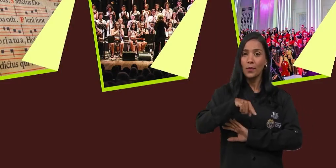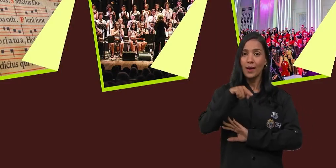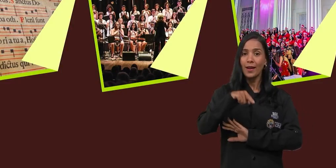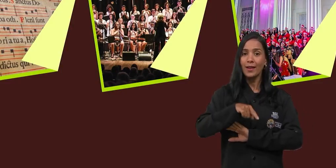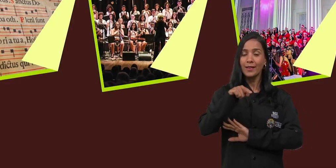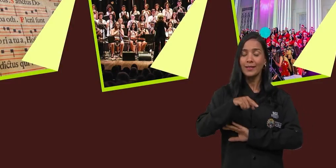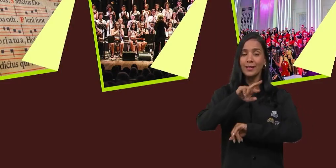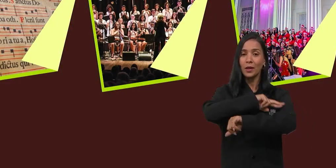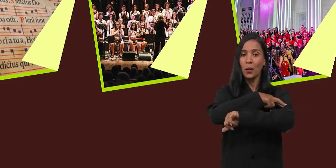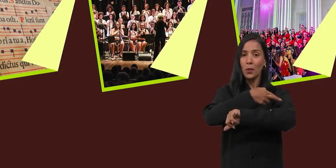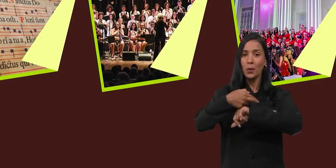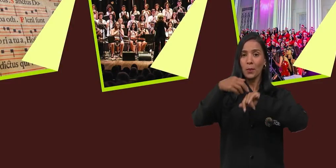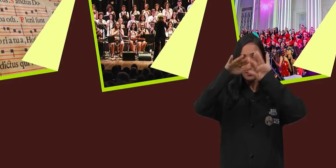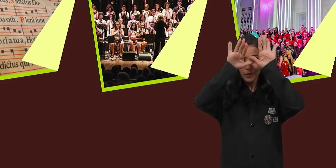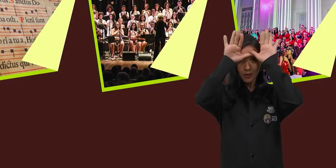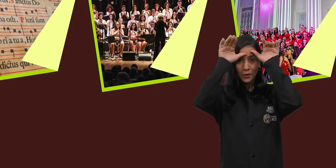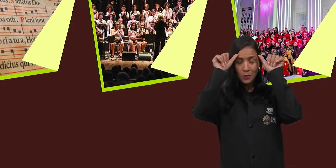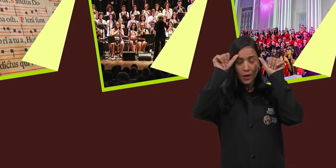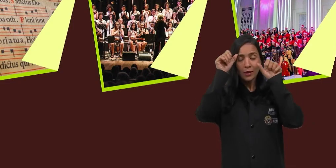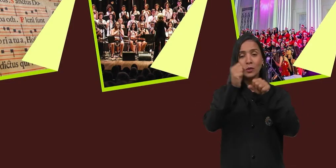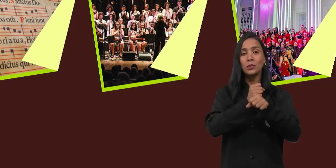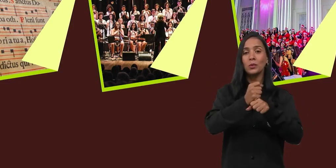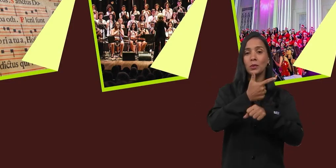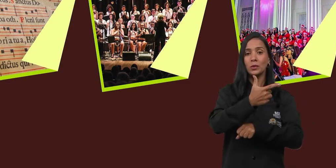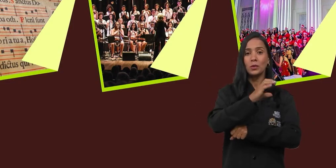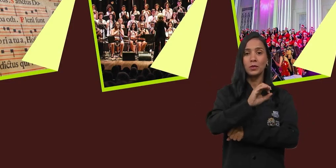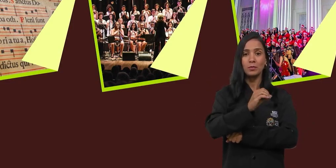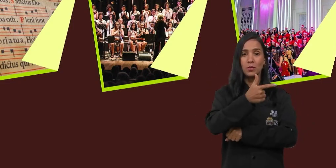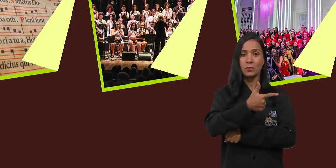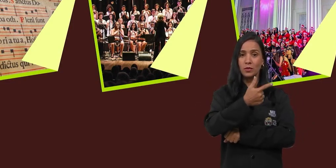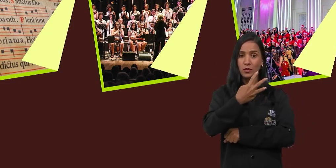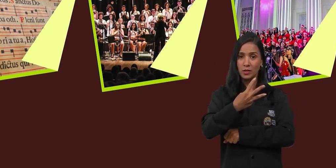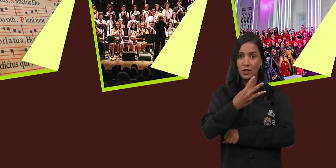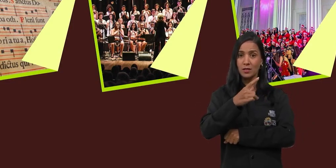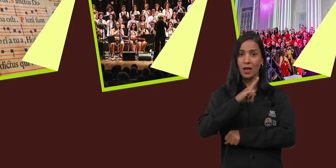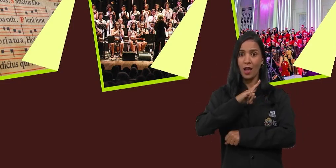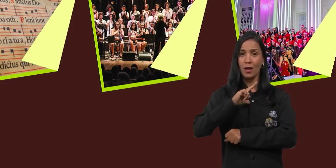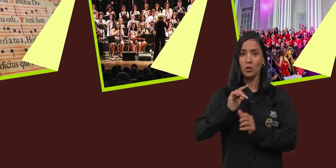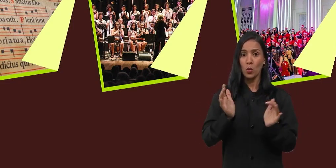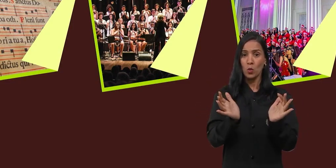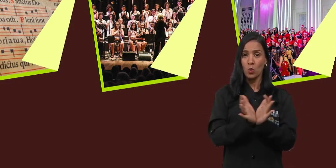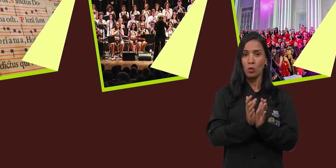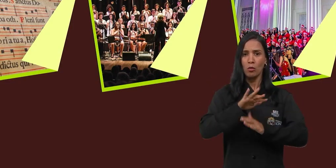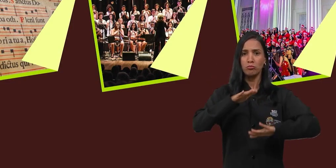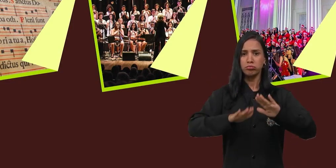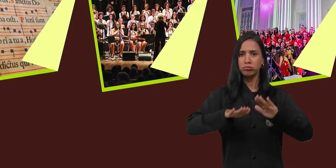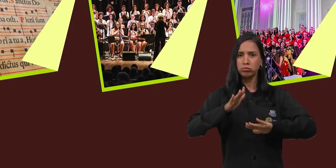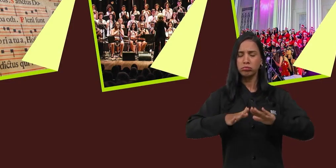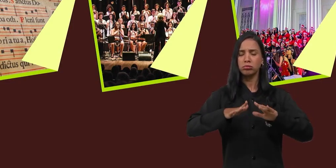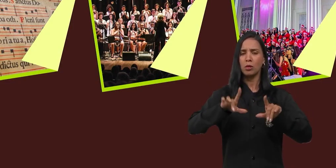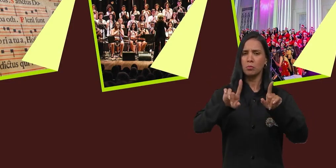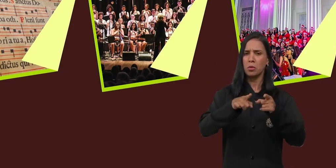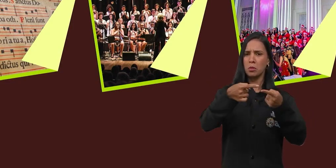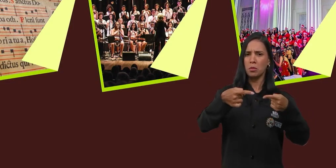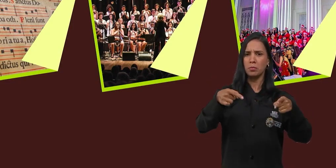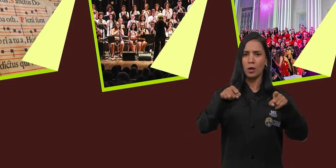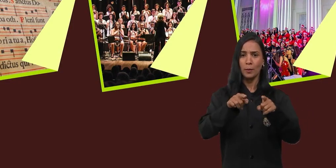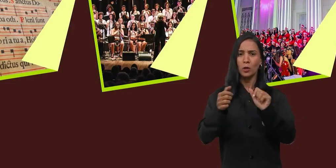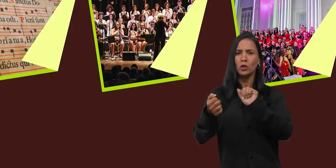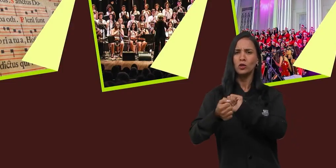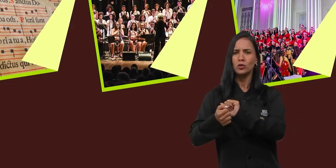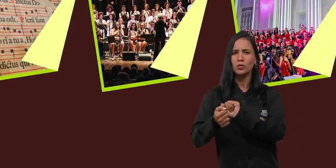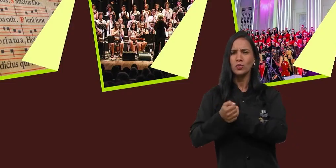2023, onde estão a banda, juntamente com crianças que participaram de